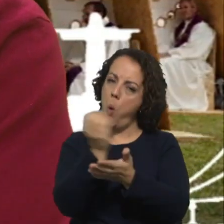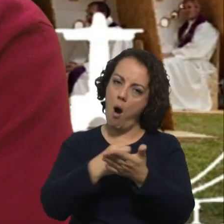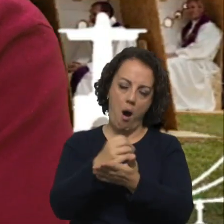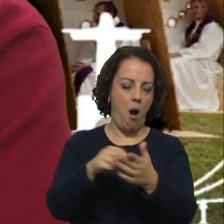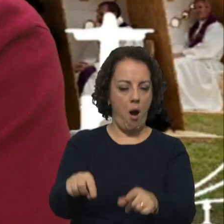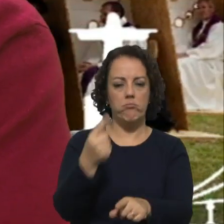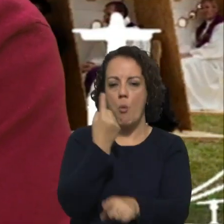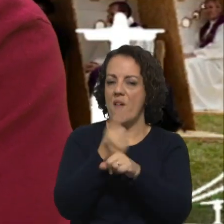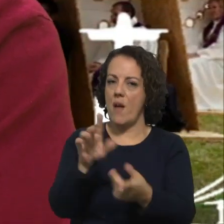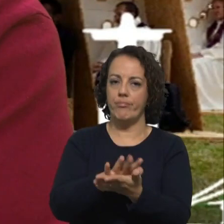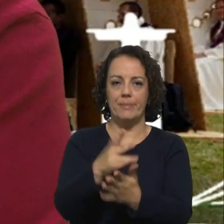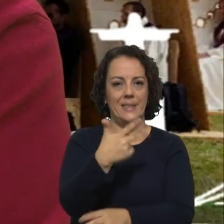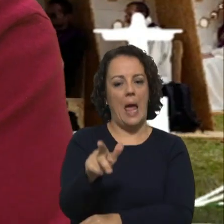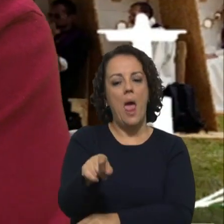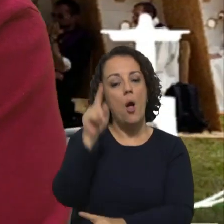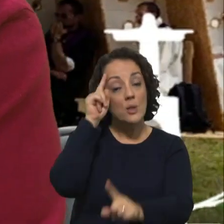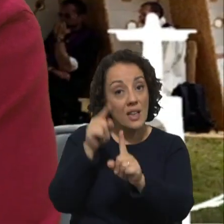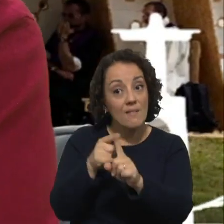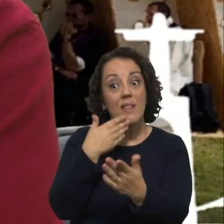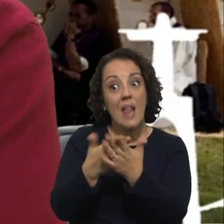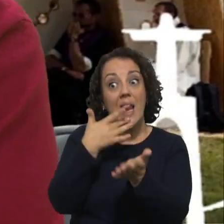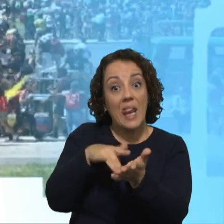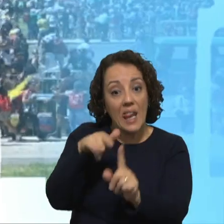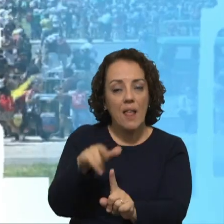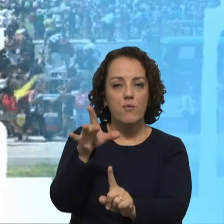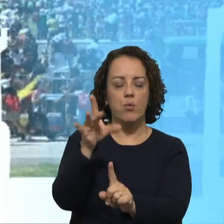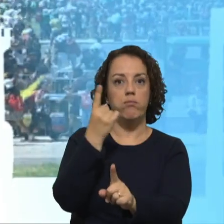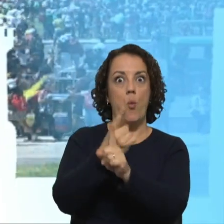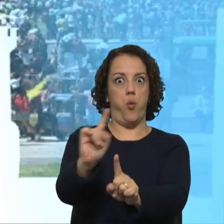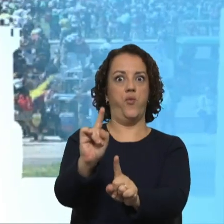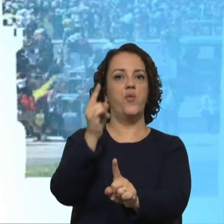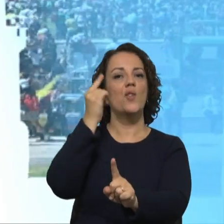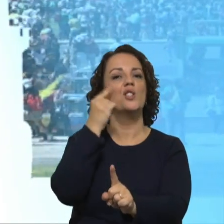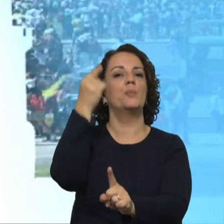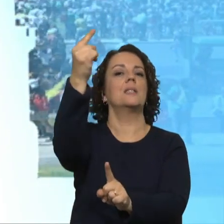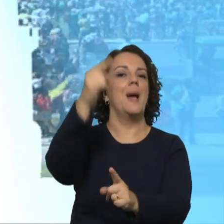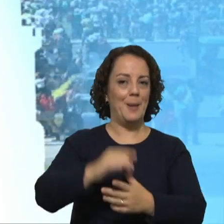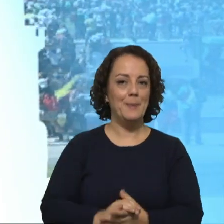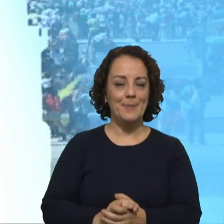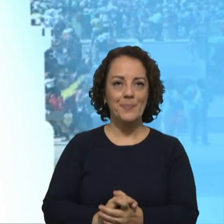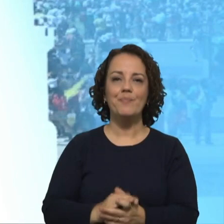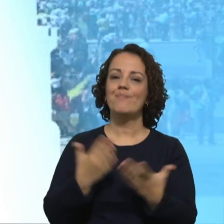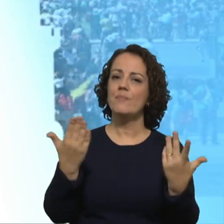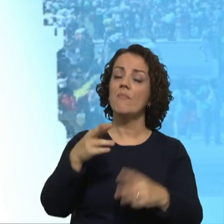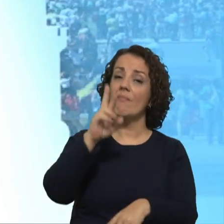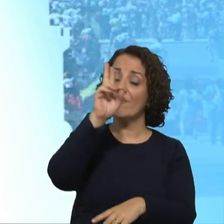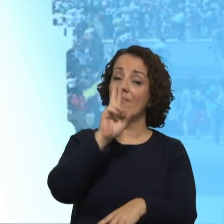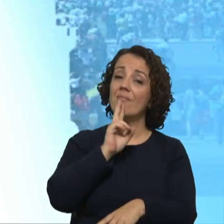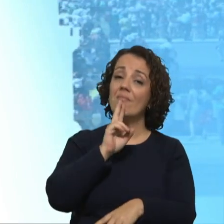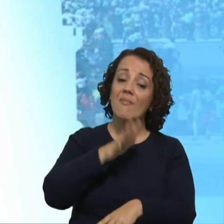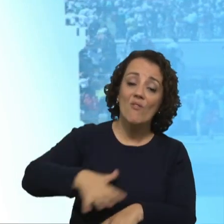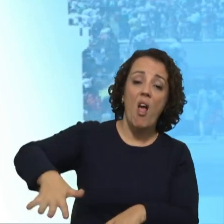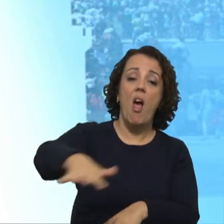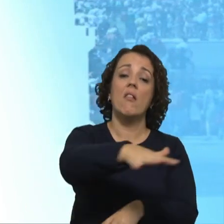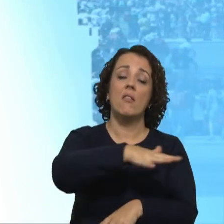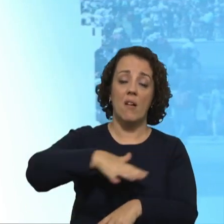portanto, é mesmo a ideia torná-lo especial. É mesmo esta única ocasião. Fátima não era uma